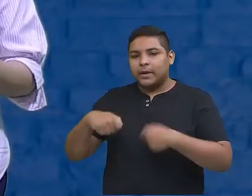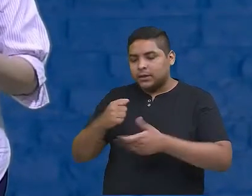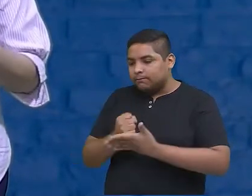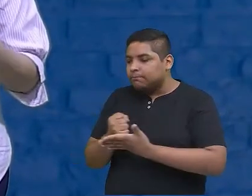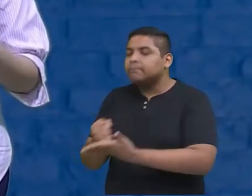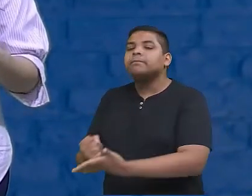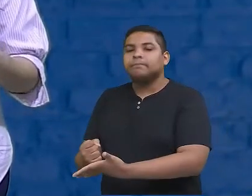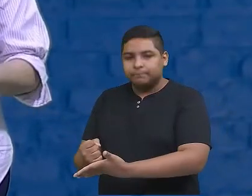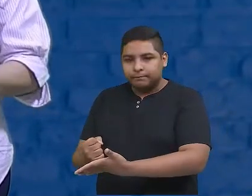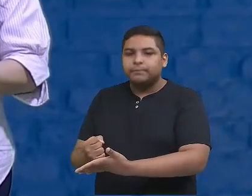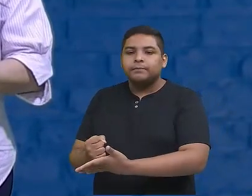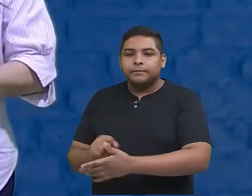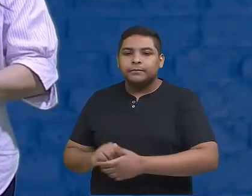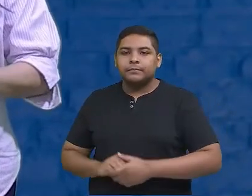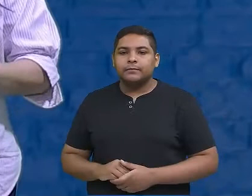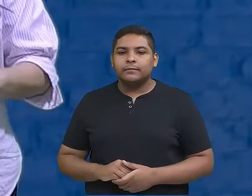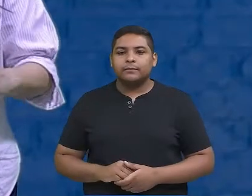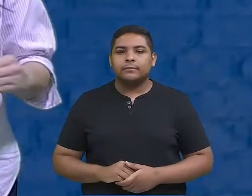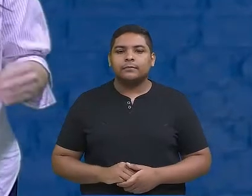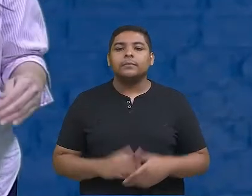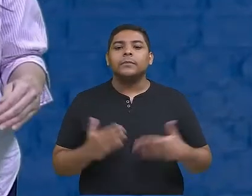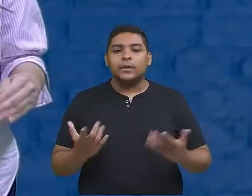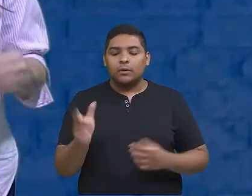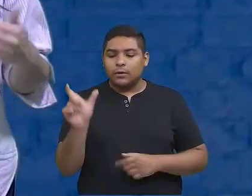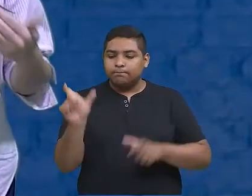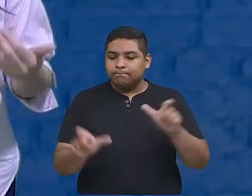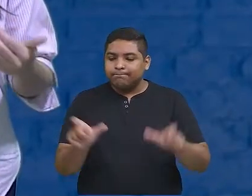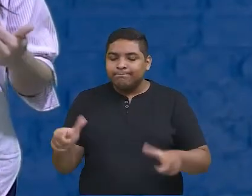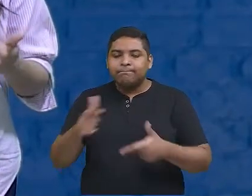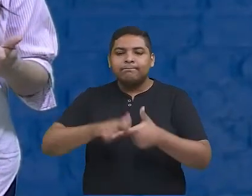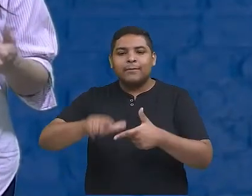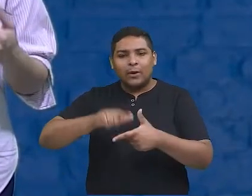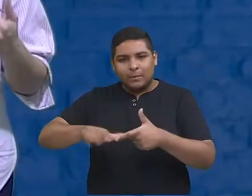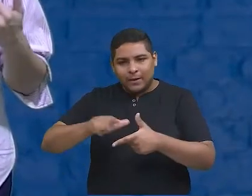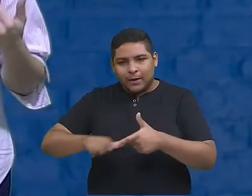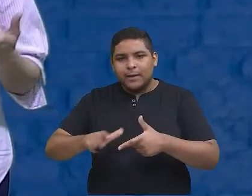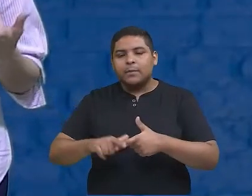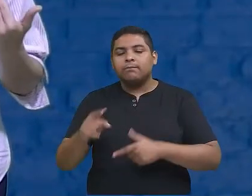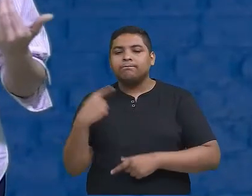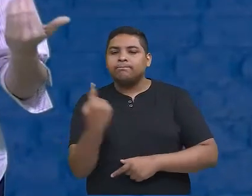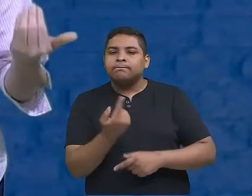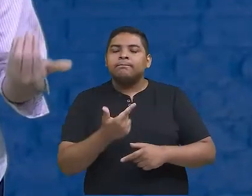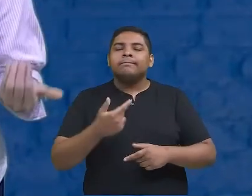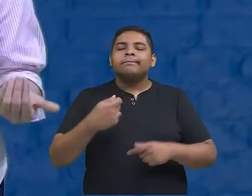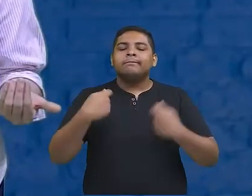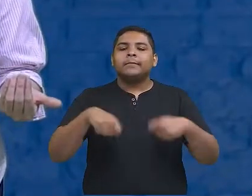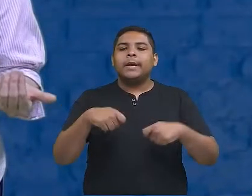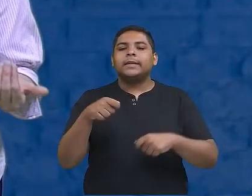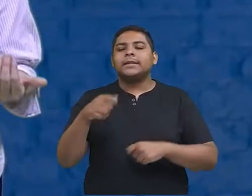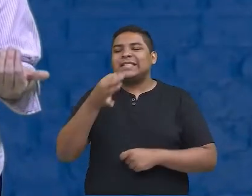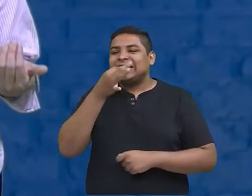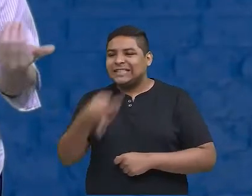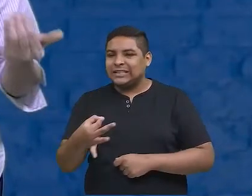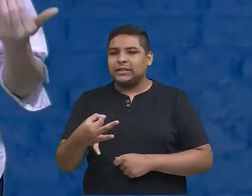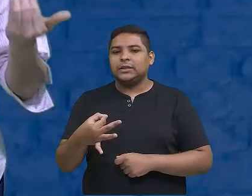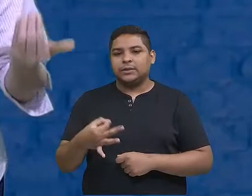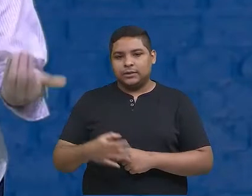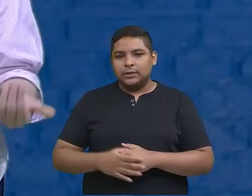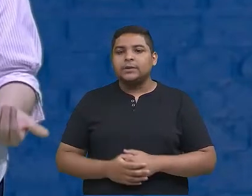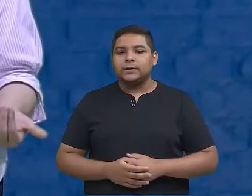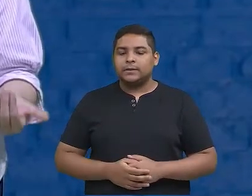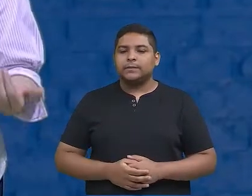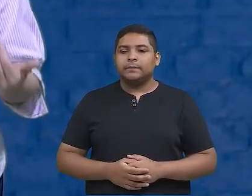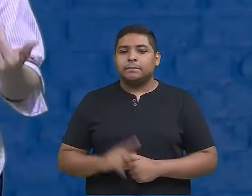entendendo? Ok. Então, são essas situações que a gente precisa ter um pensamento crítico. Esse